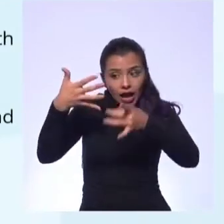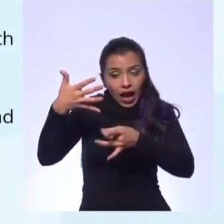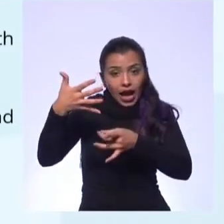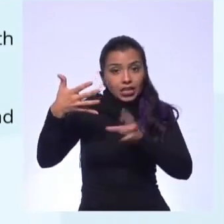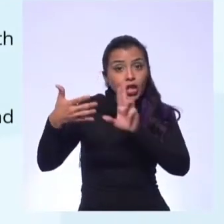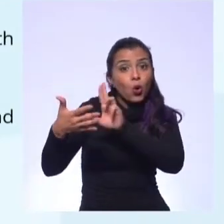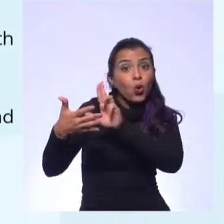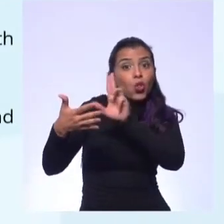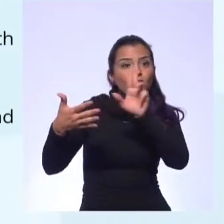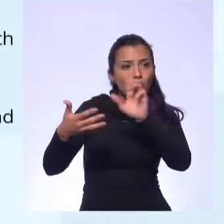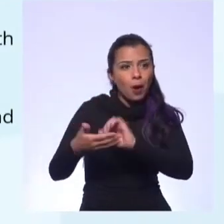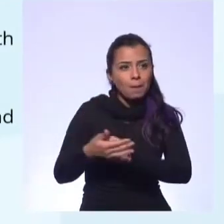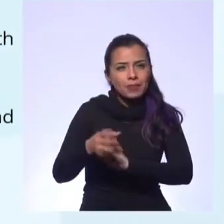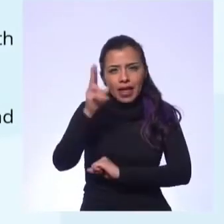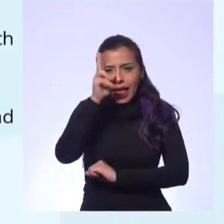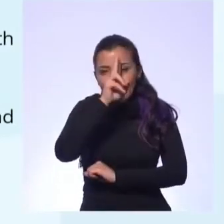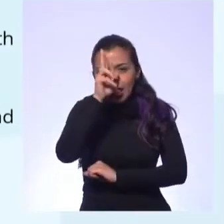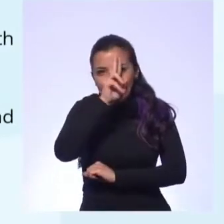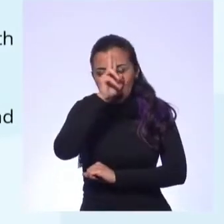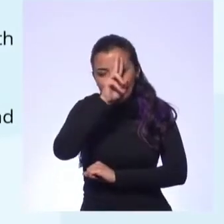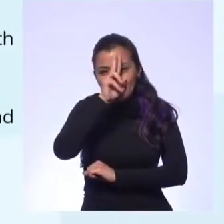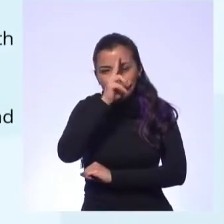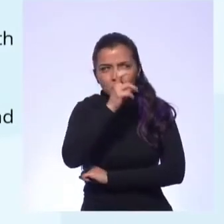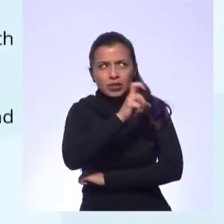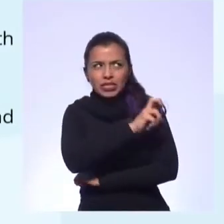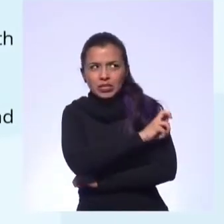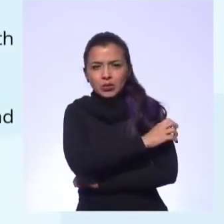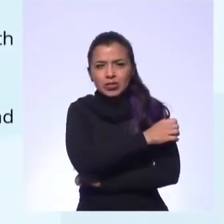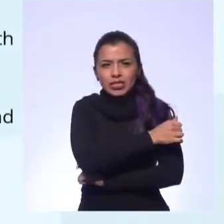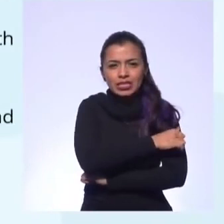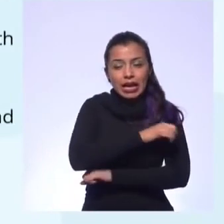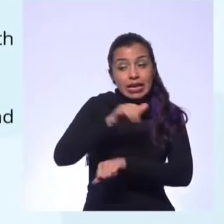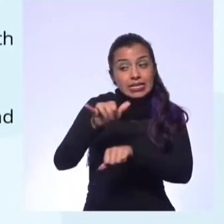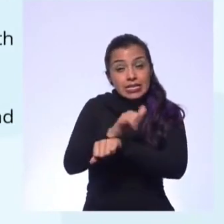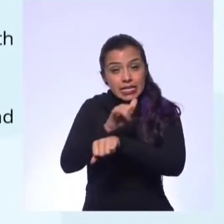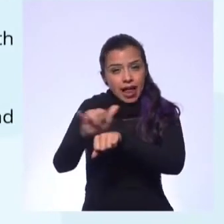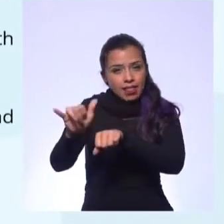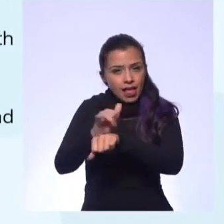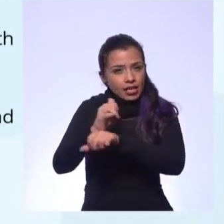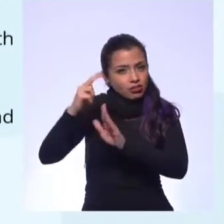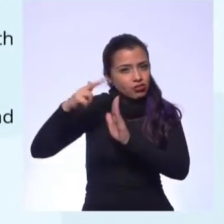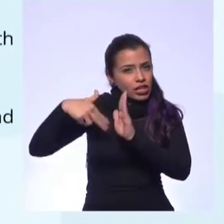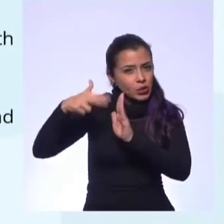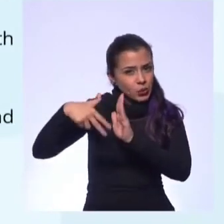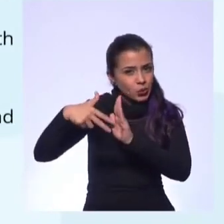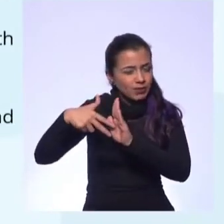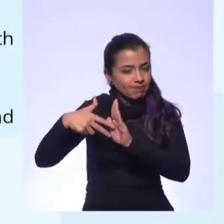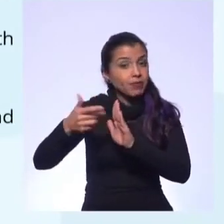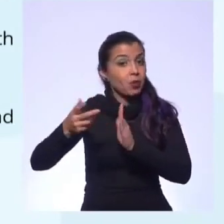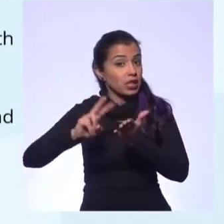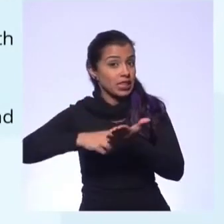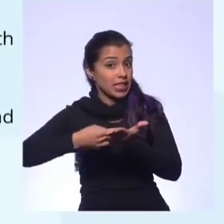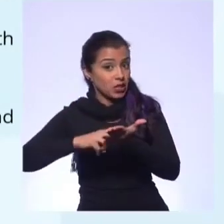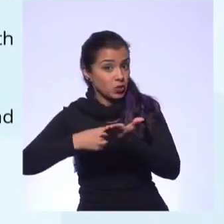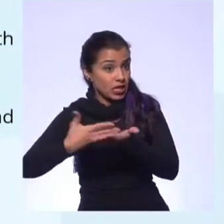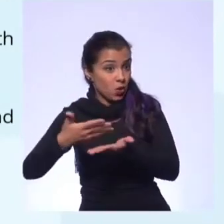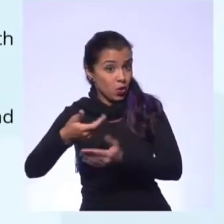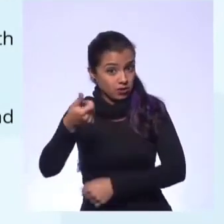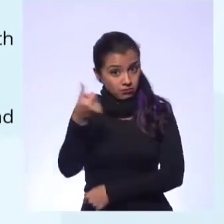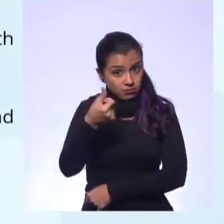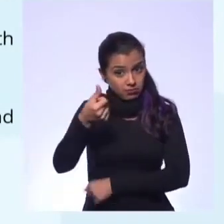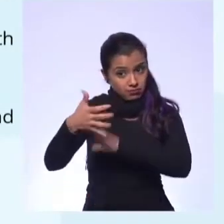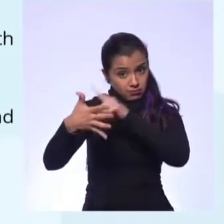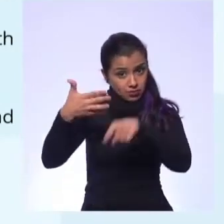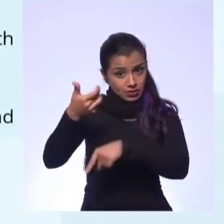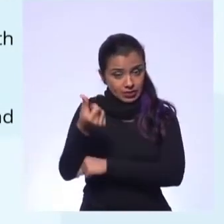no sexto, sétimo ano as estratégias de leitura? Então, a gente não vai traduzir agora esses pratos. Vocês vão ler aí a